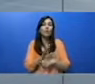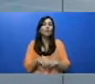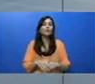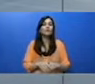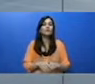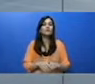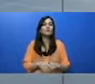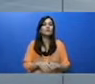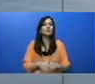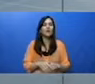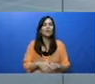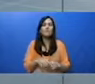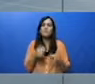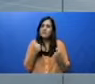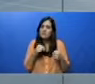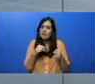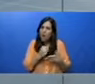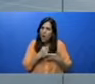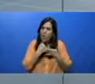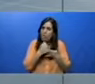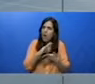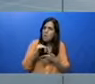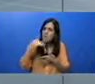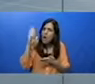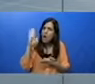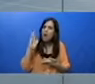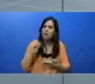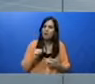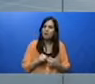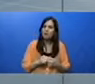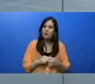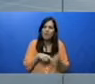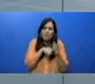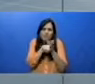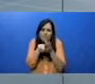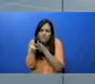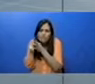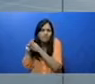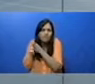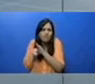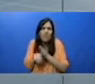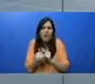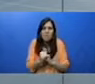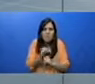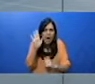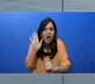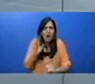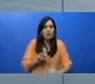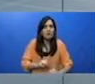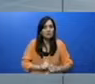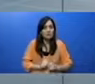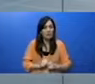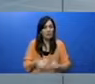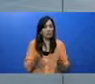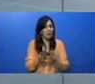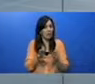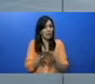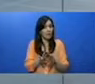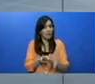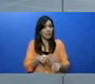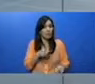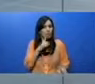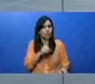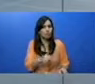mais efetivas e maiores fiscalizações e também, tá, denunciar